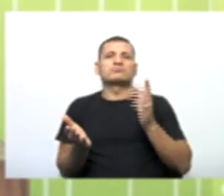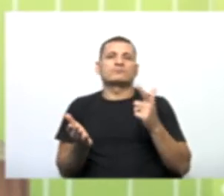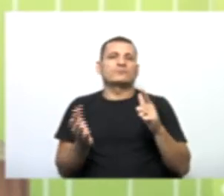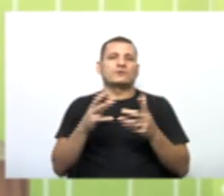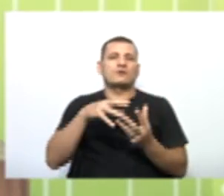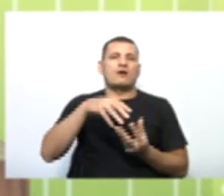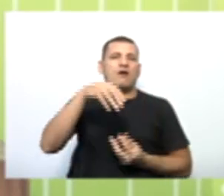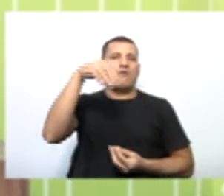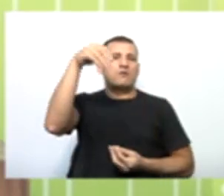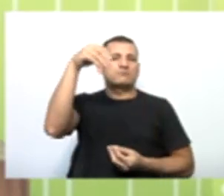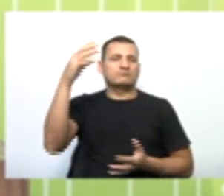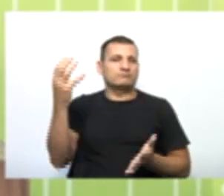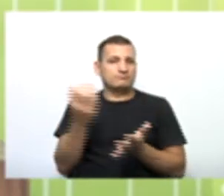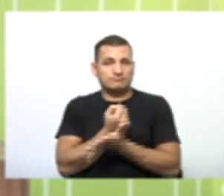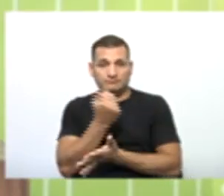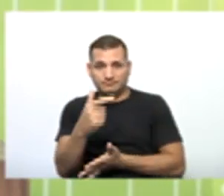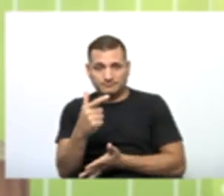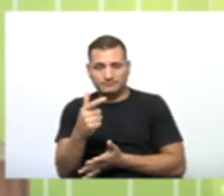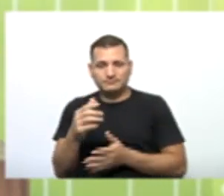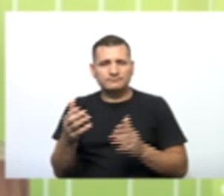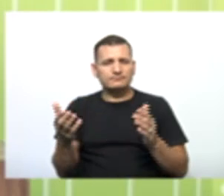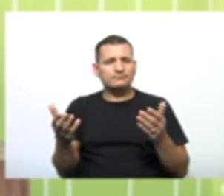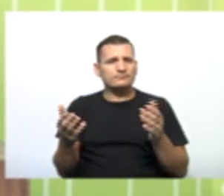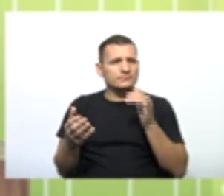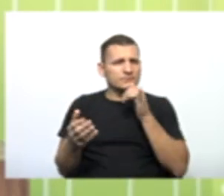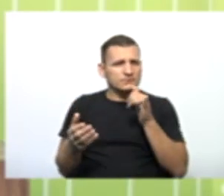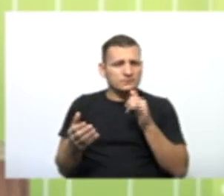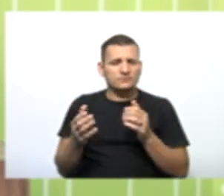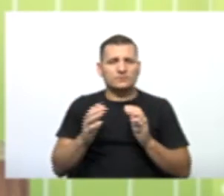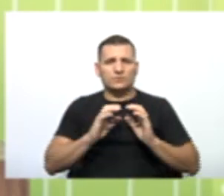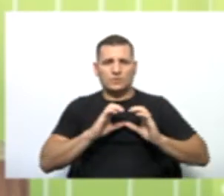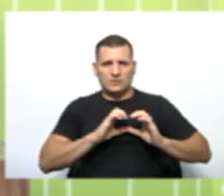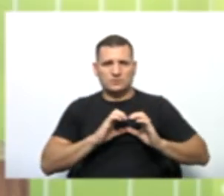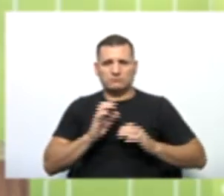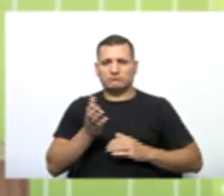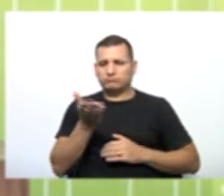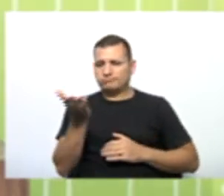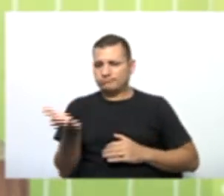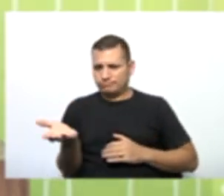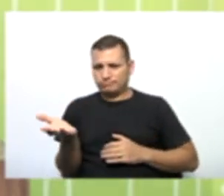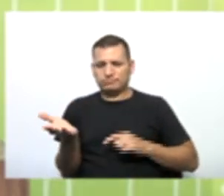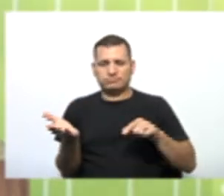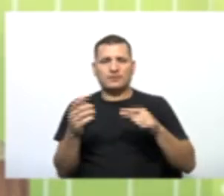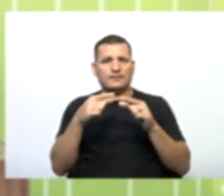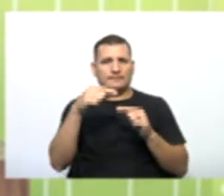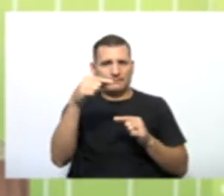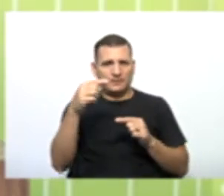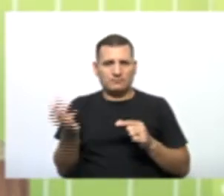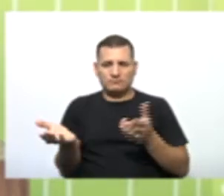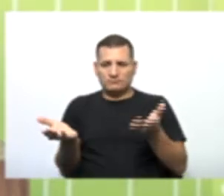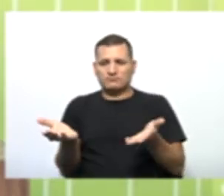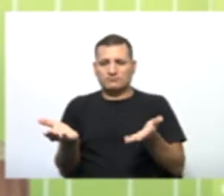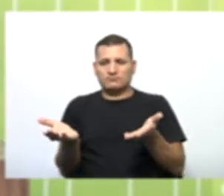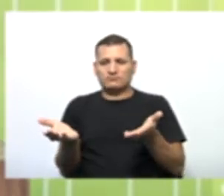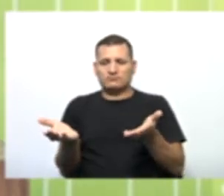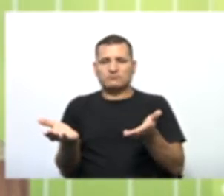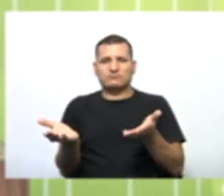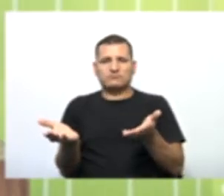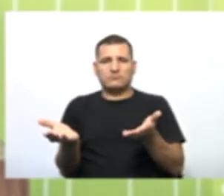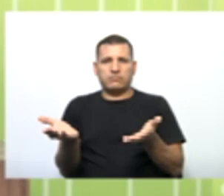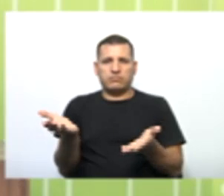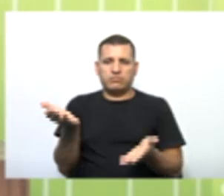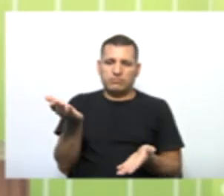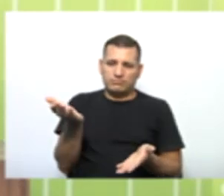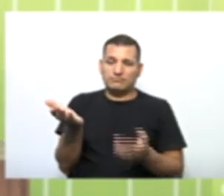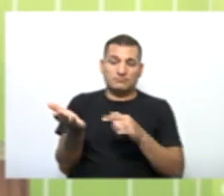se o coração fosse mais leve do que a pena, você poderia passar para os jardins eternos. O que essa